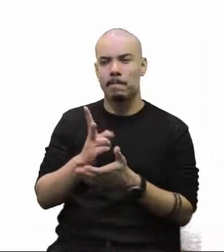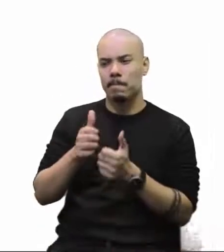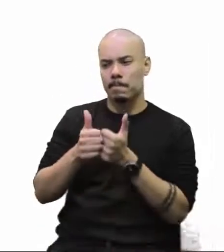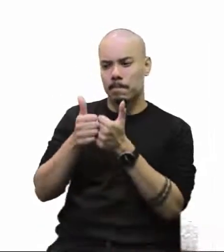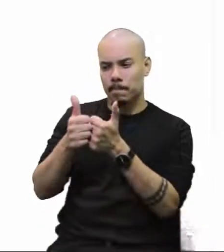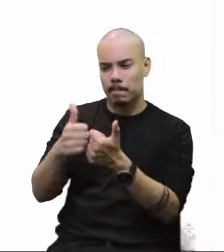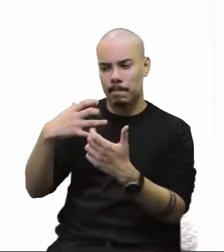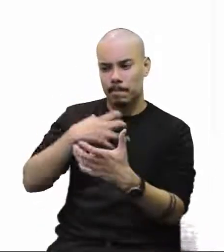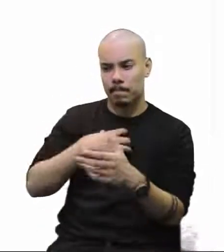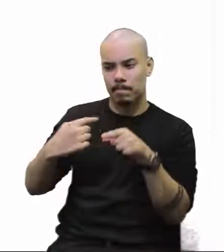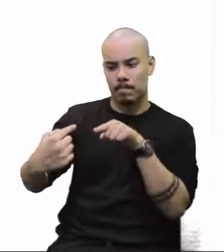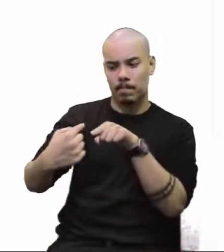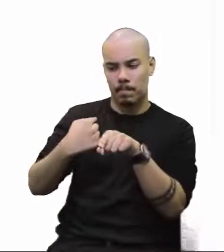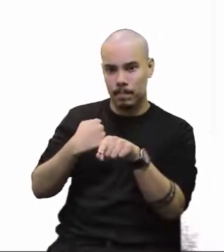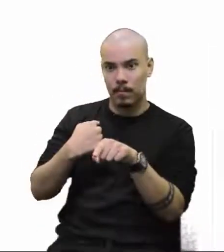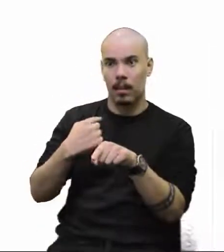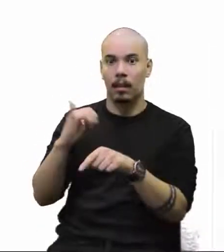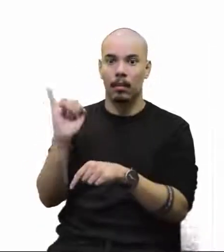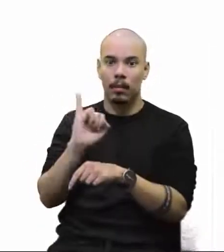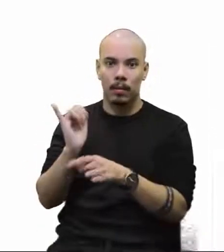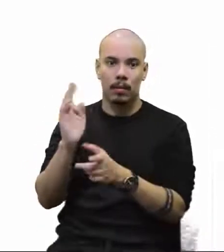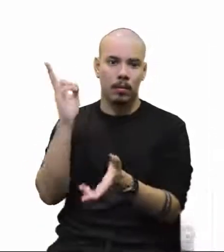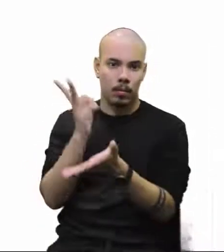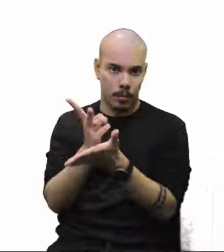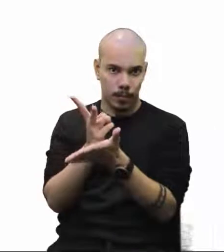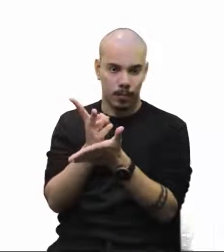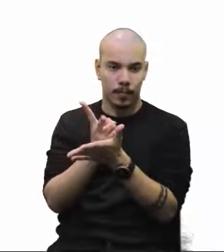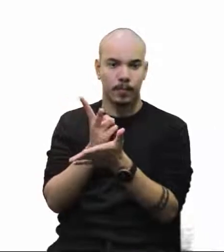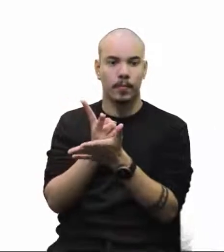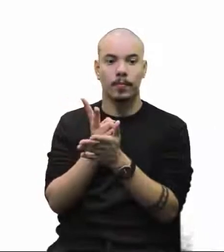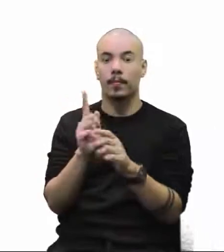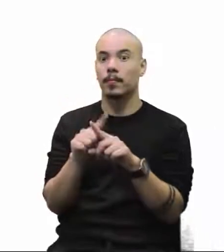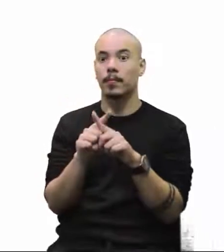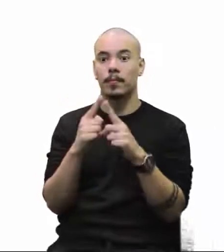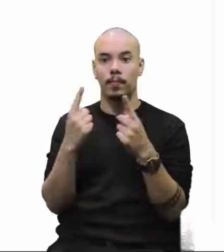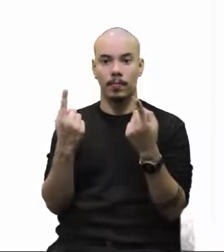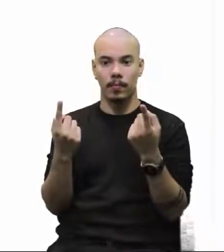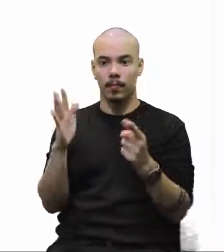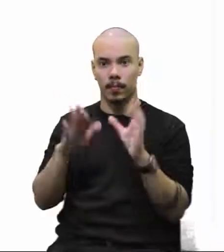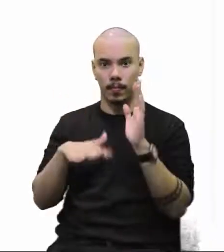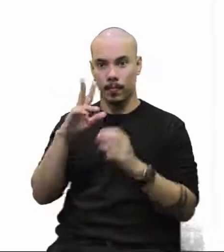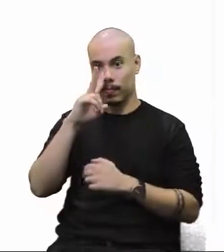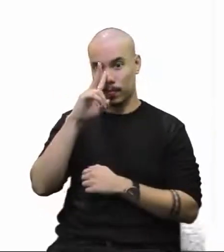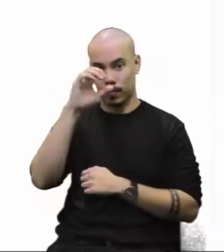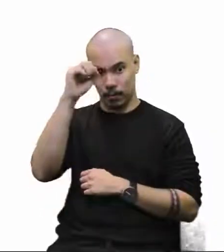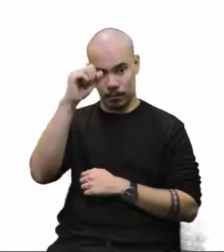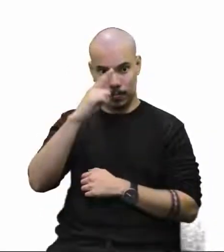sentidos opostos com a mesma intensidade, né? Bom, então aí força magnética tem que ser igual ao peso, porque se